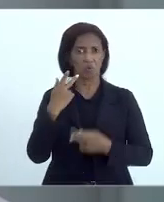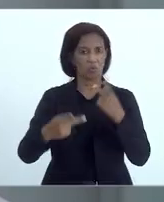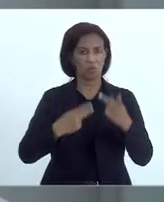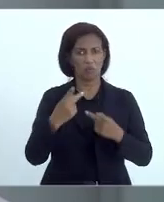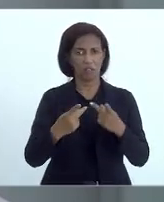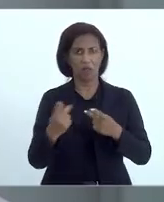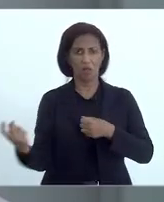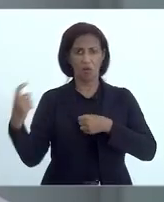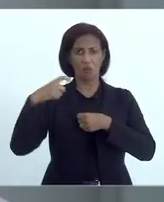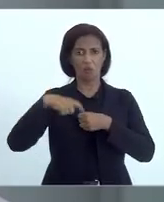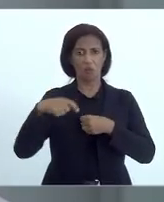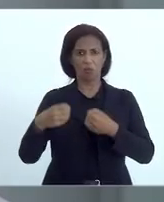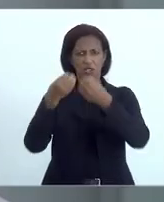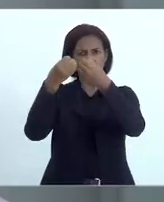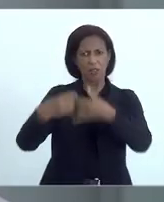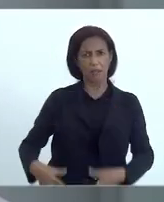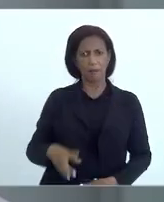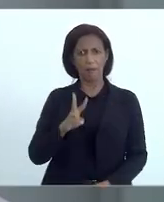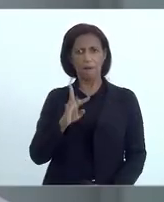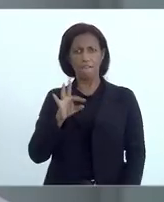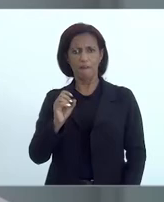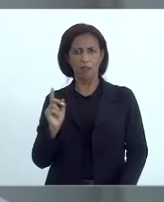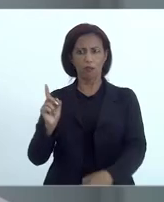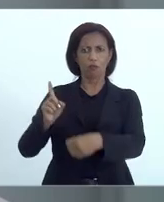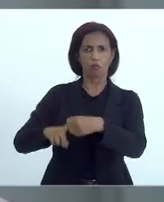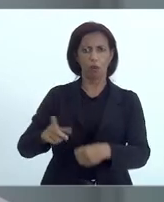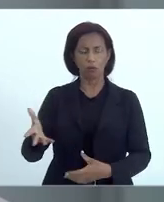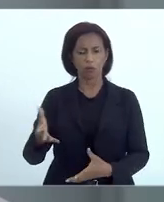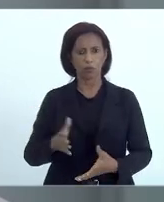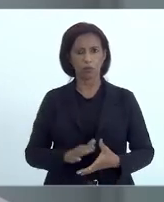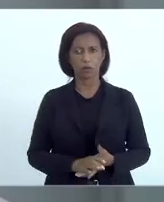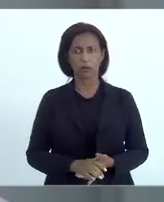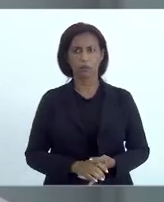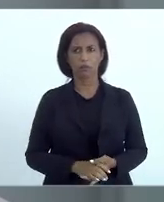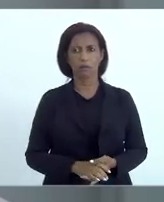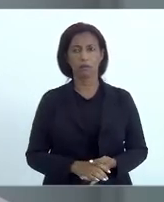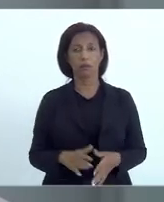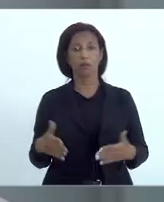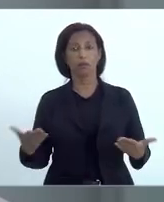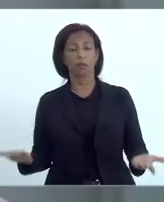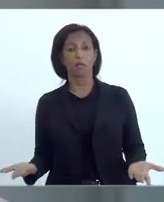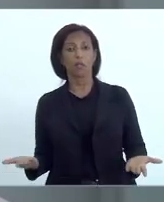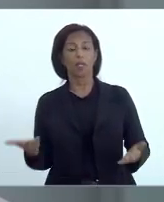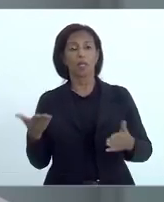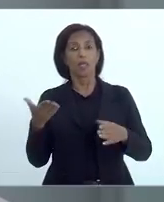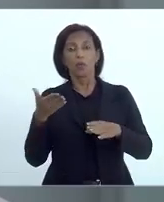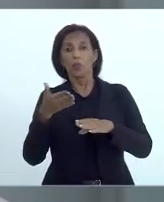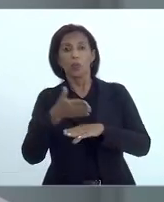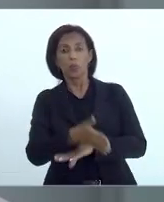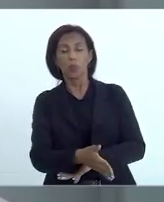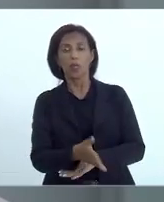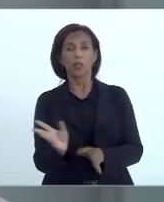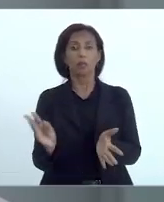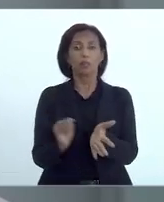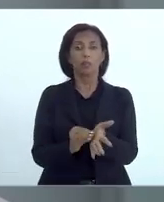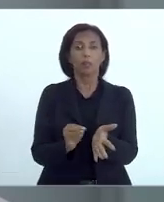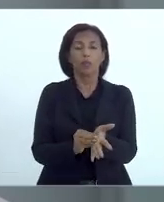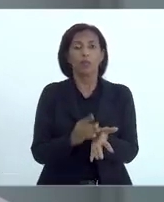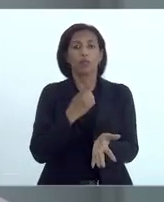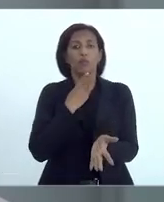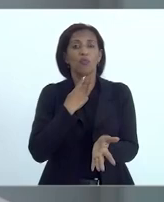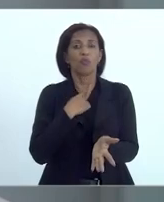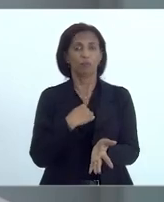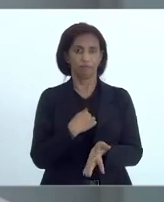veta volta para cá a gente derruba o veto voltou para lá e aí não entram de novo por falta de